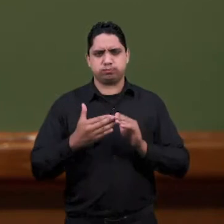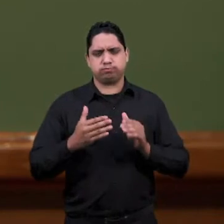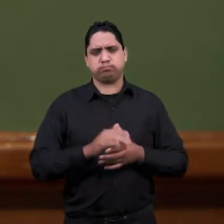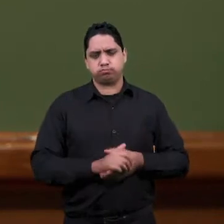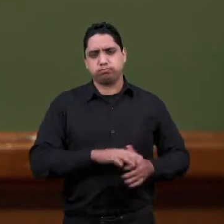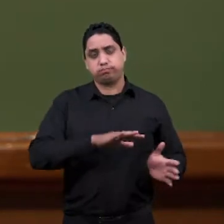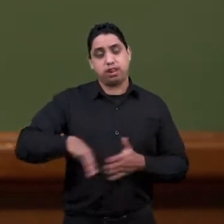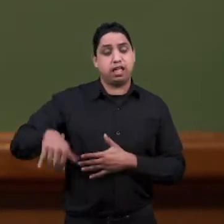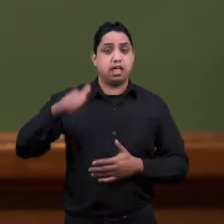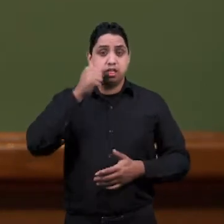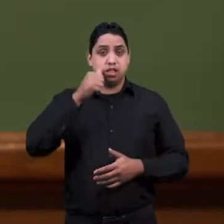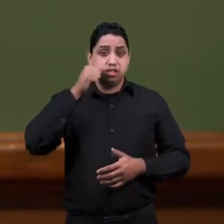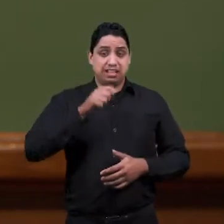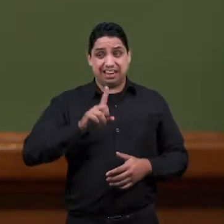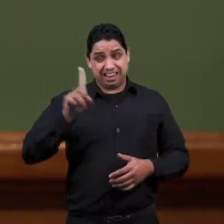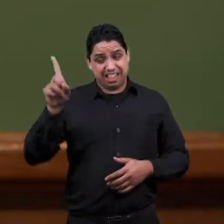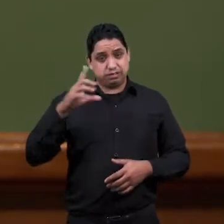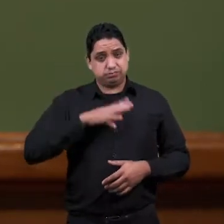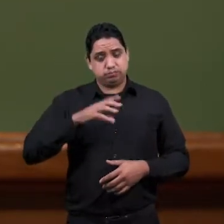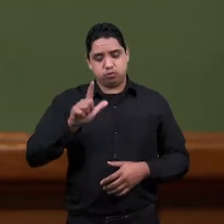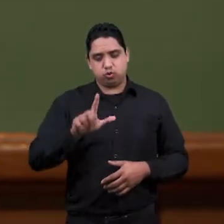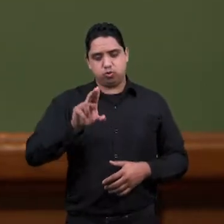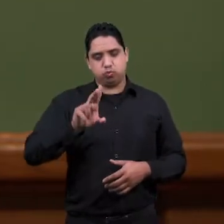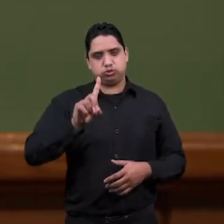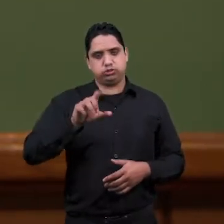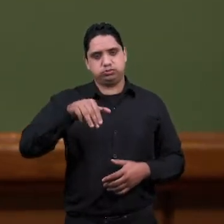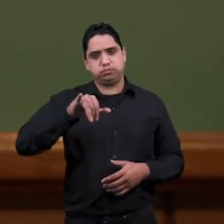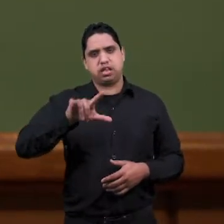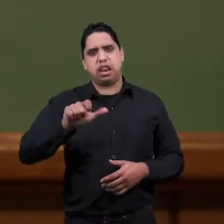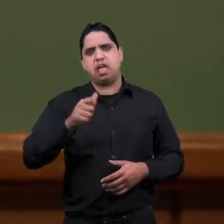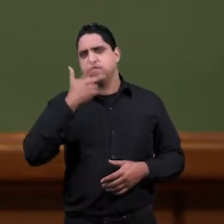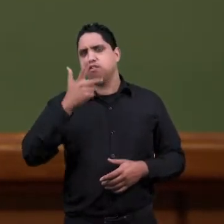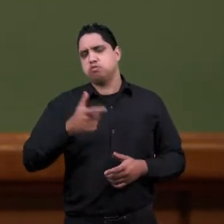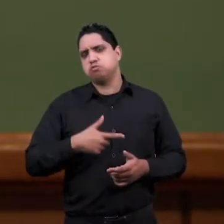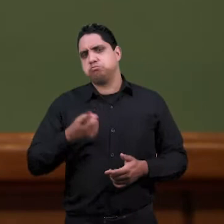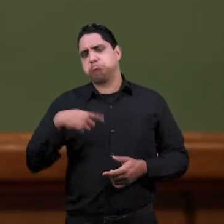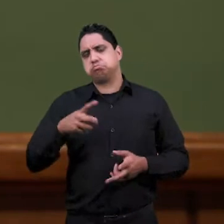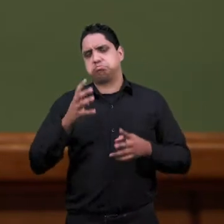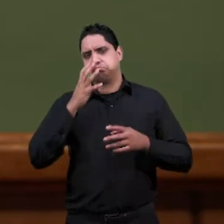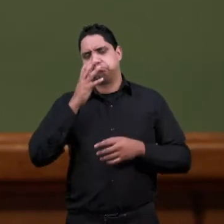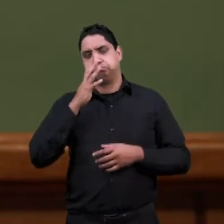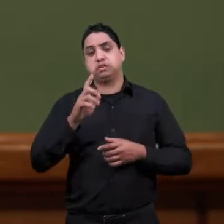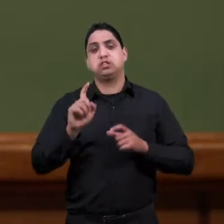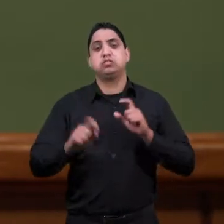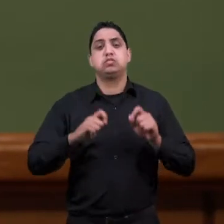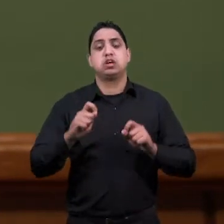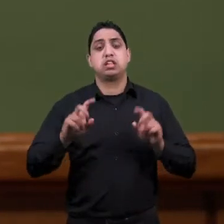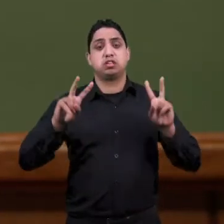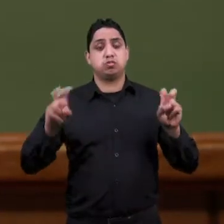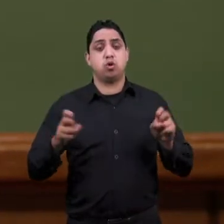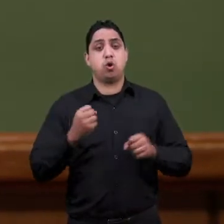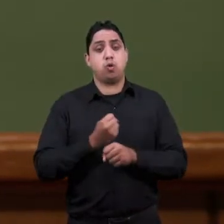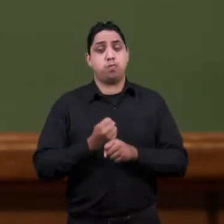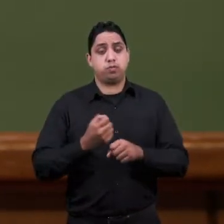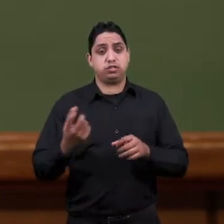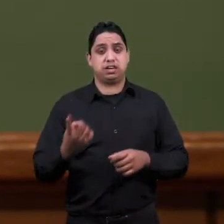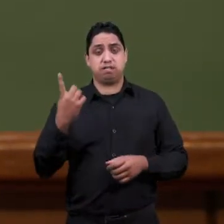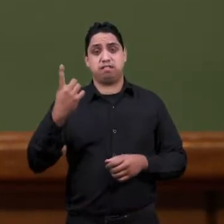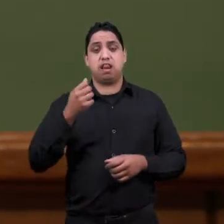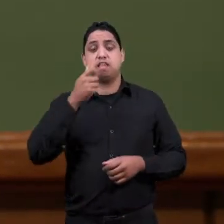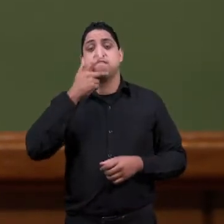nossa irmã lá de Portugal, a Ludmila, ela disse uma coisa que chama muito a nossa atenção em termos da obra de Davi.